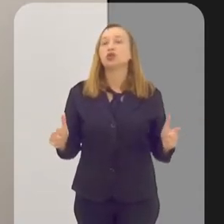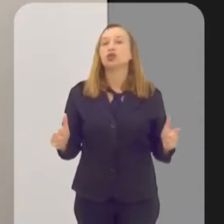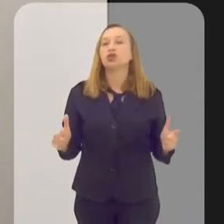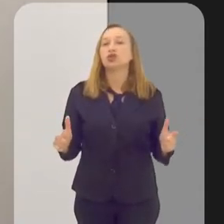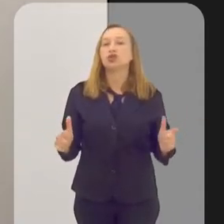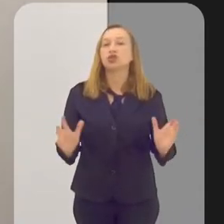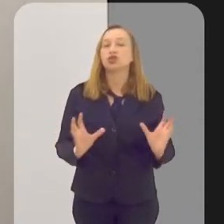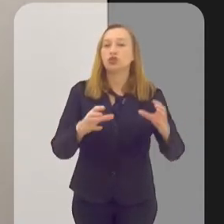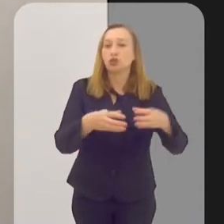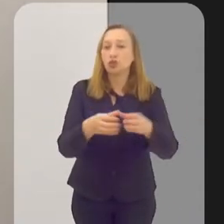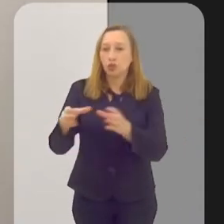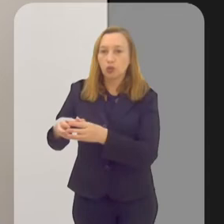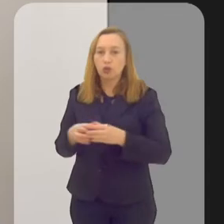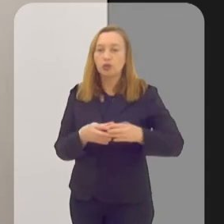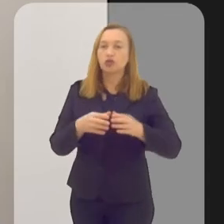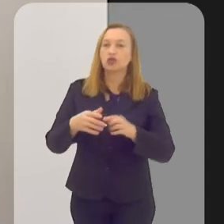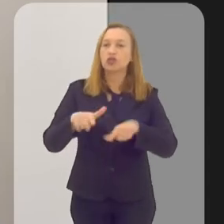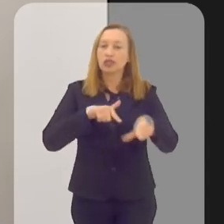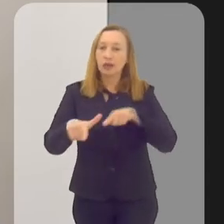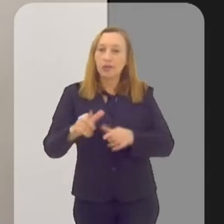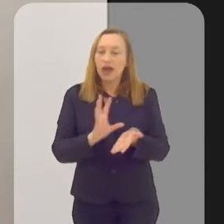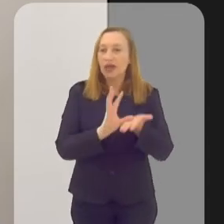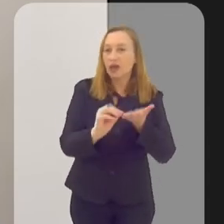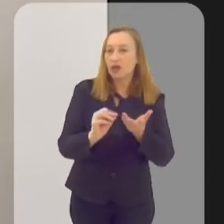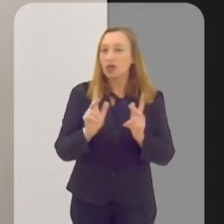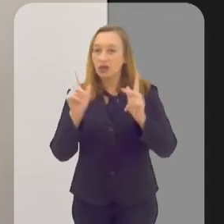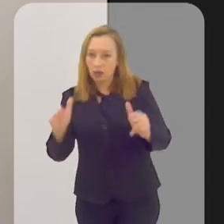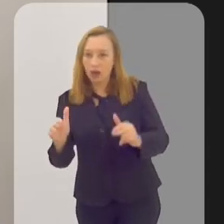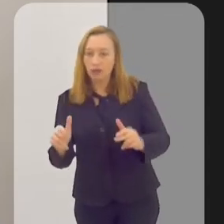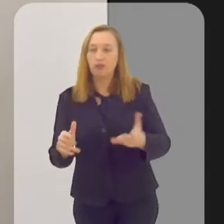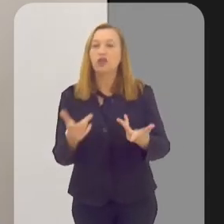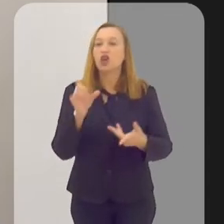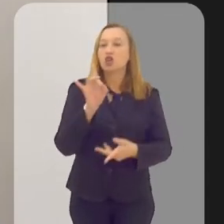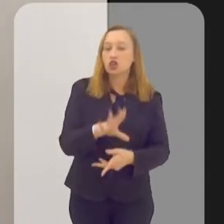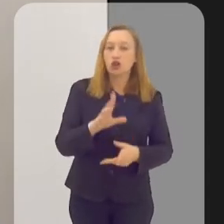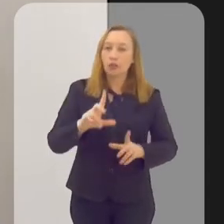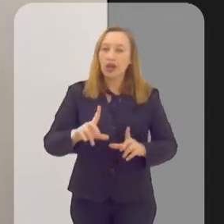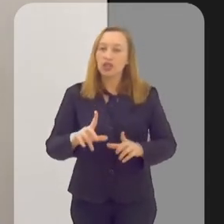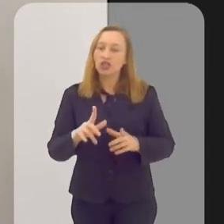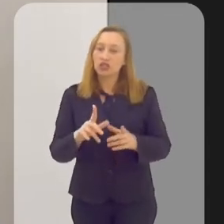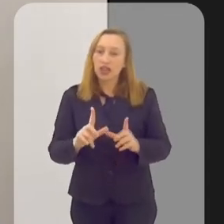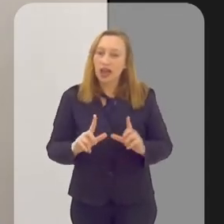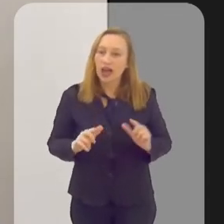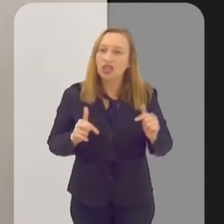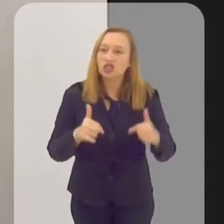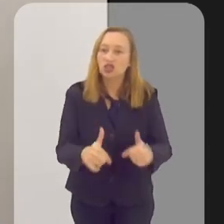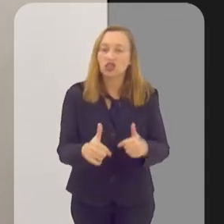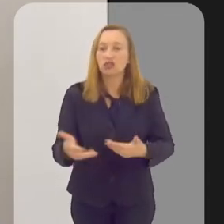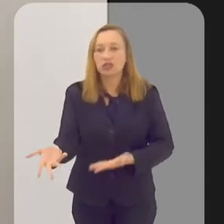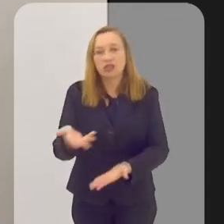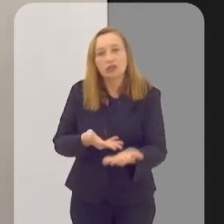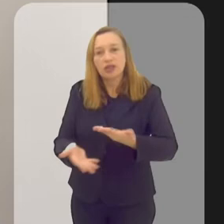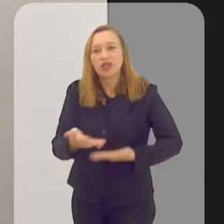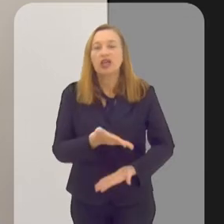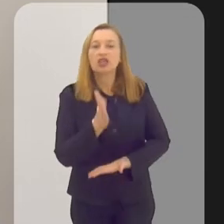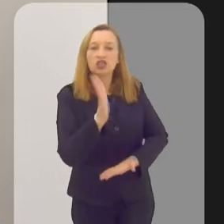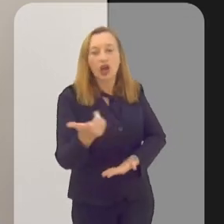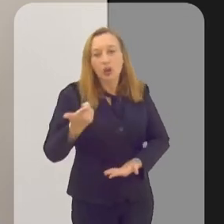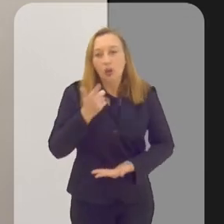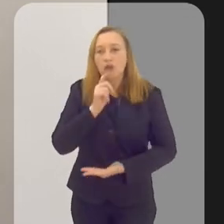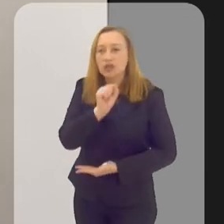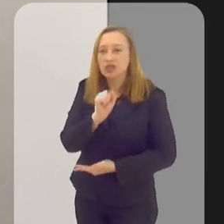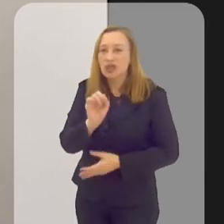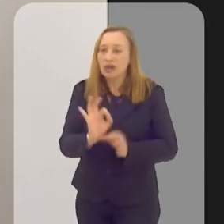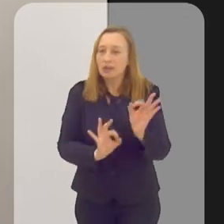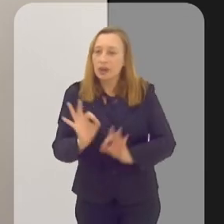infinidade de entidades que trabalham em pautas semelhantes. Então, só por a gente estar ativando, né, essas